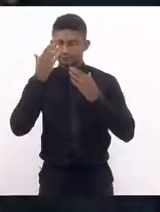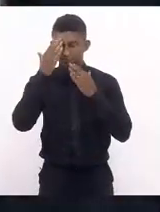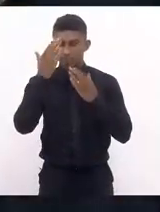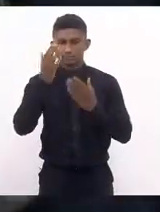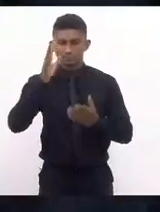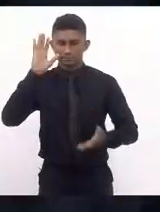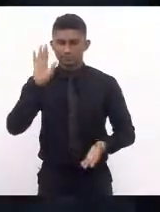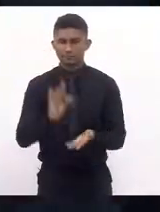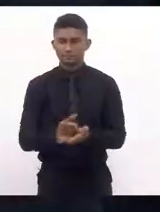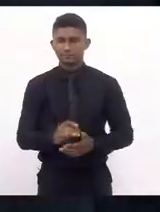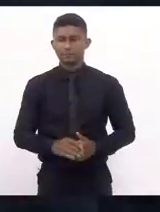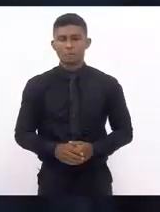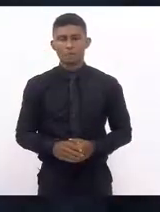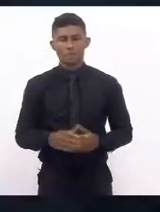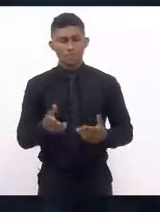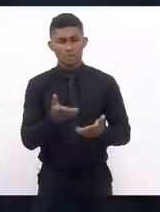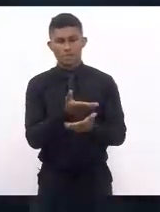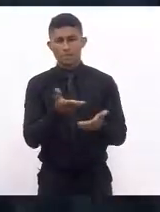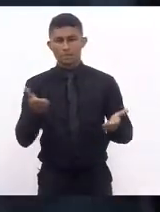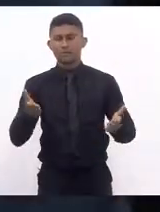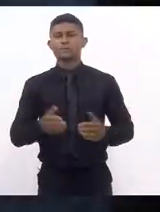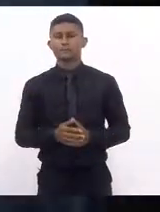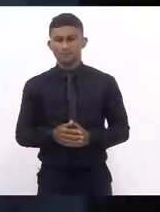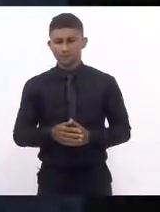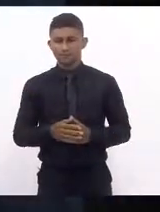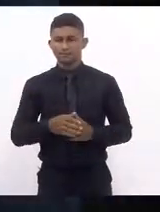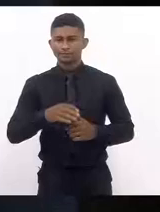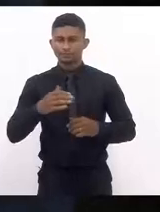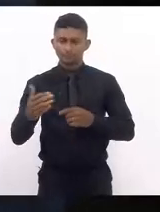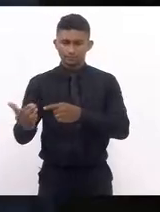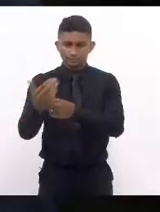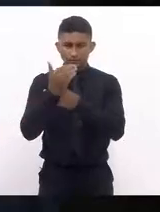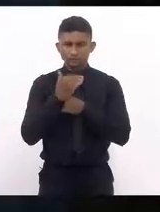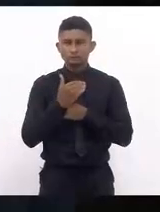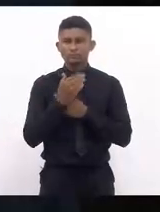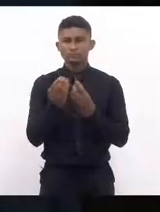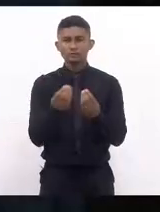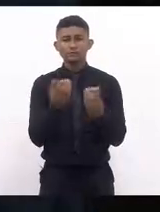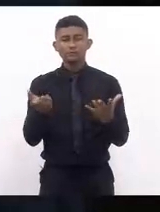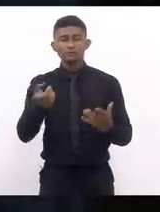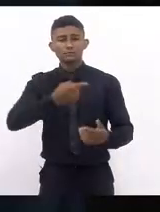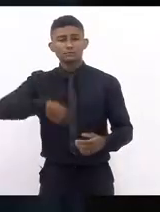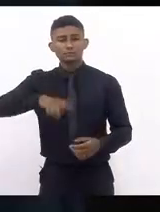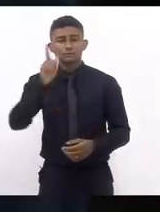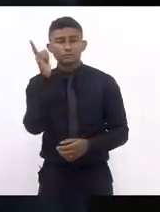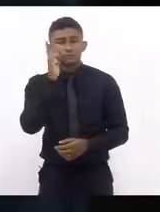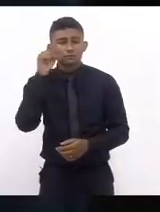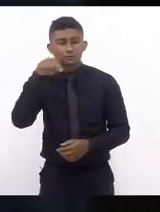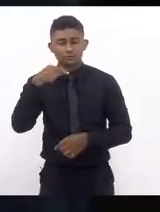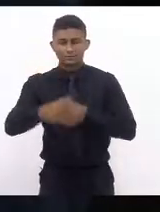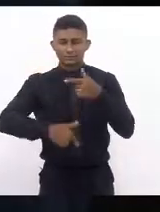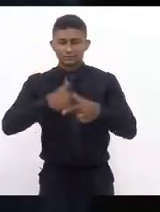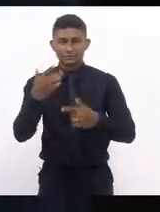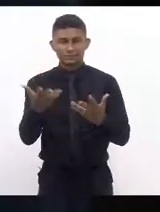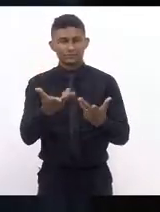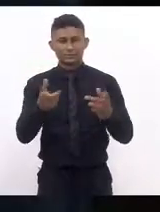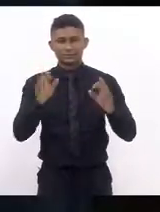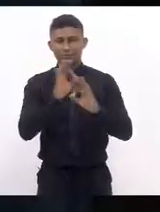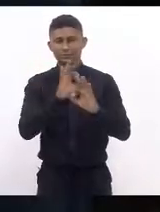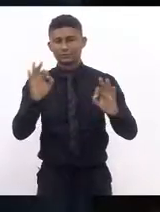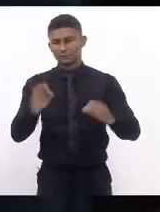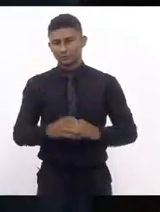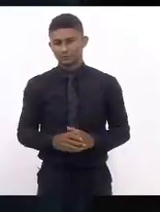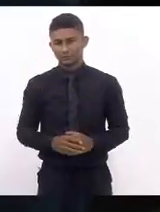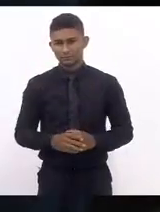agradecer Olá a todos e todas que colaboraram para que a gente pudesse fazer se excelente trabalho que a